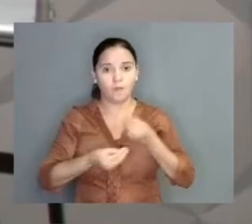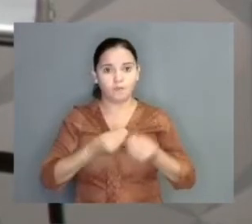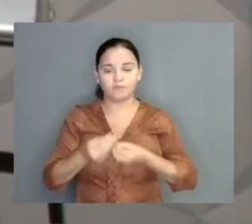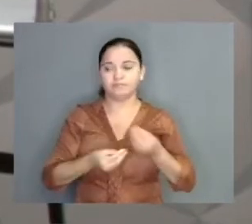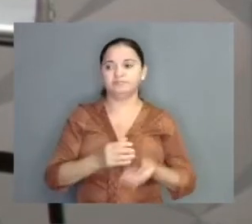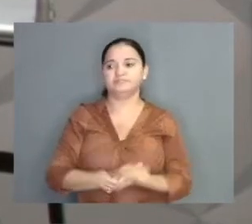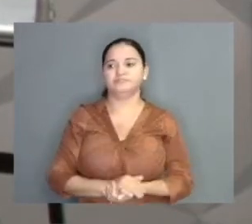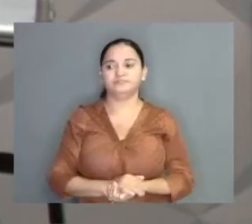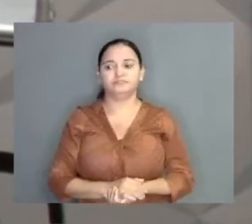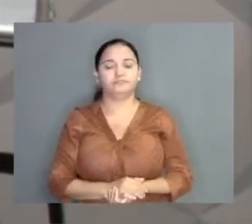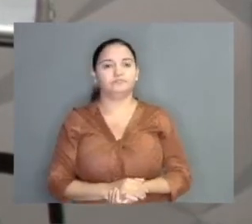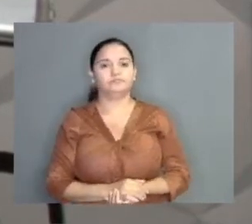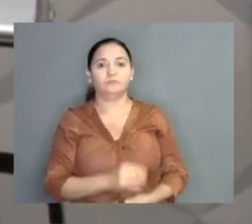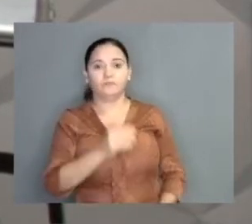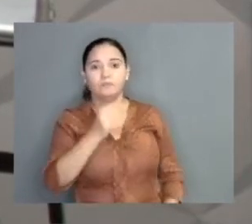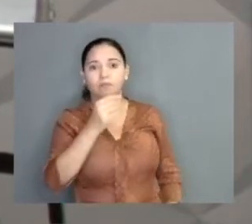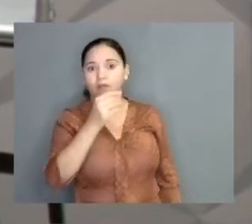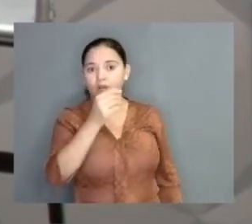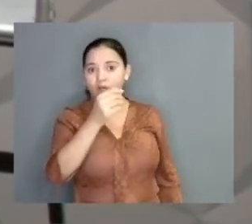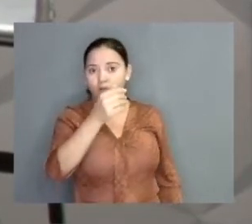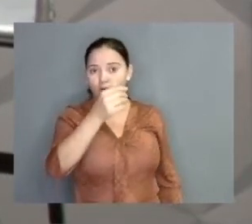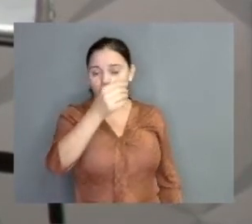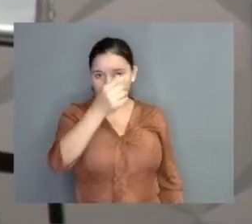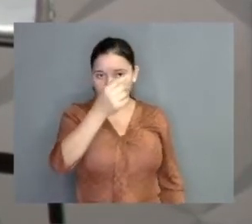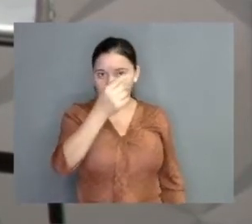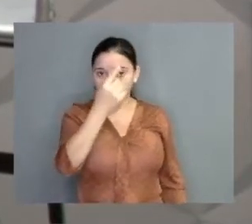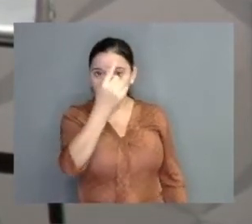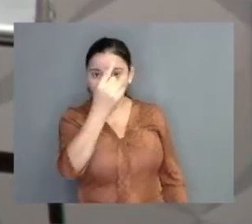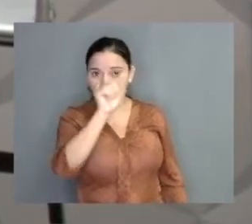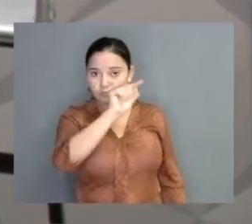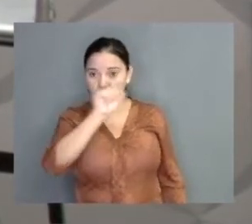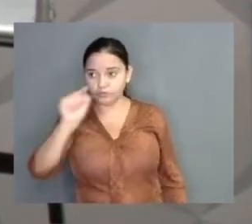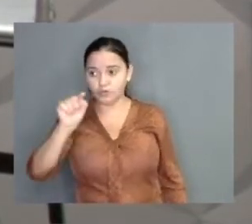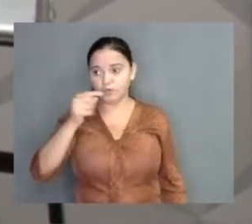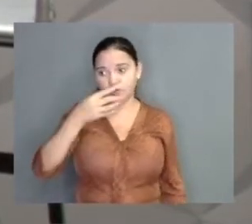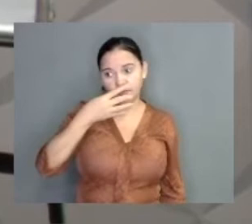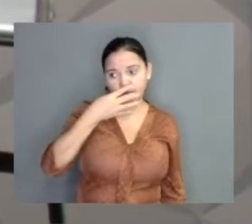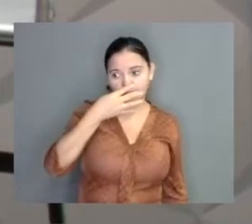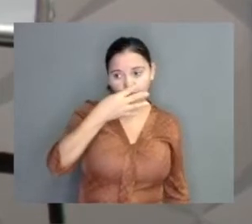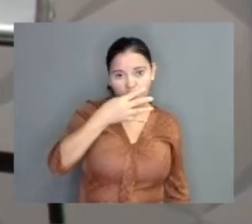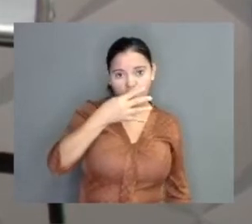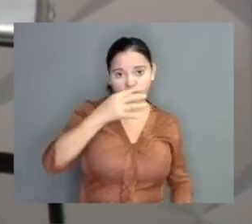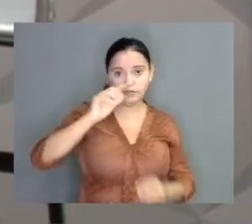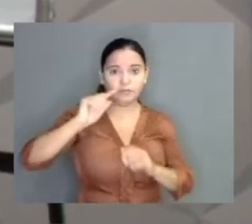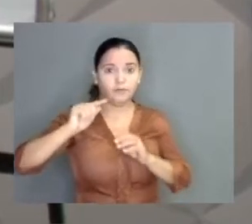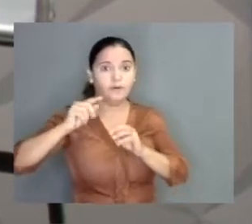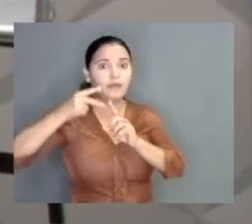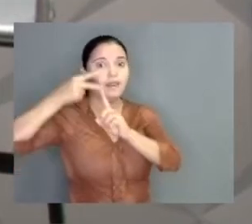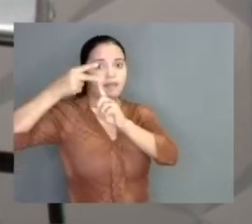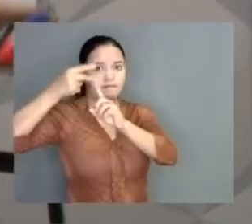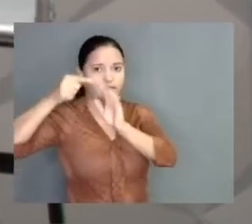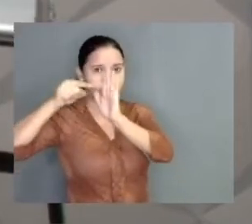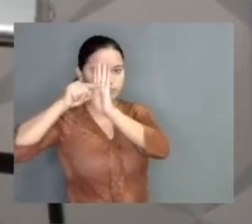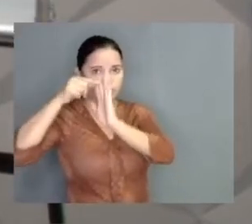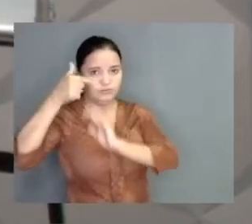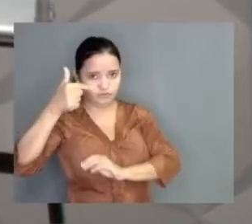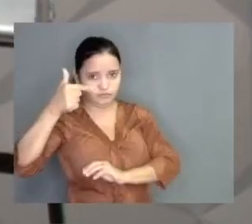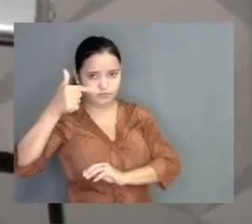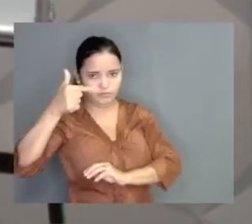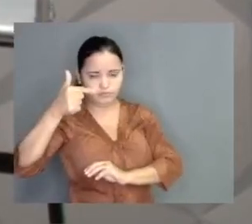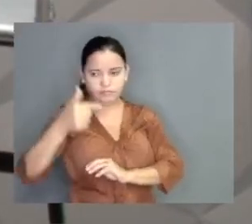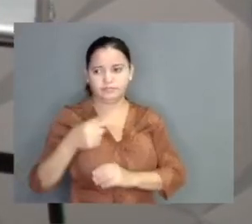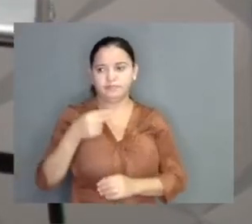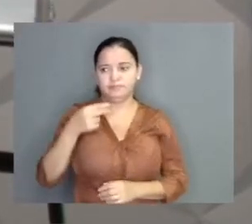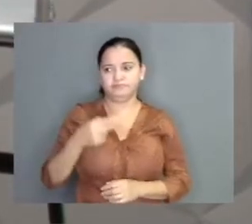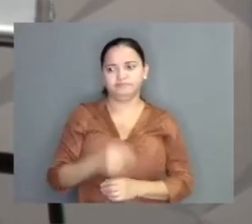sobre 4 elevado a menos 2. Ah, professor, agora deu errado